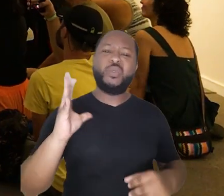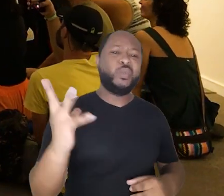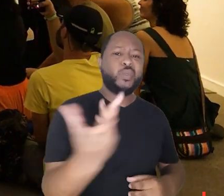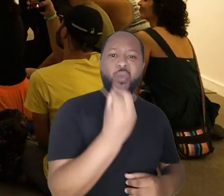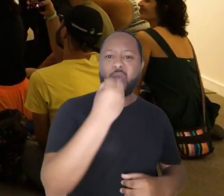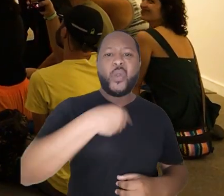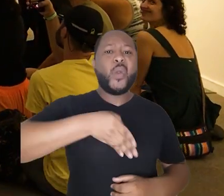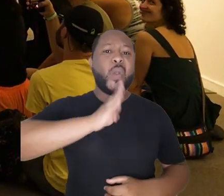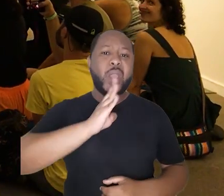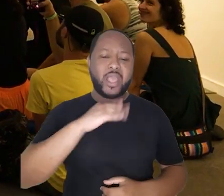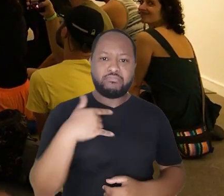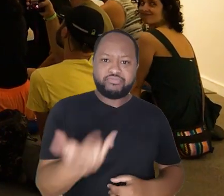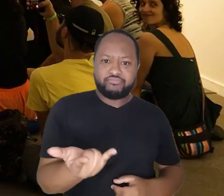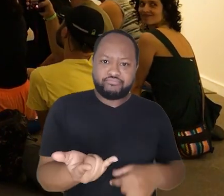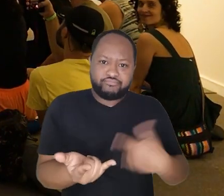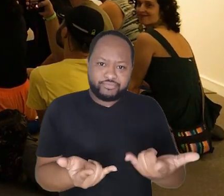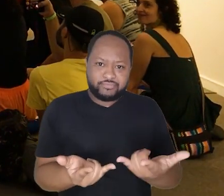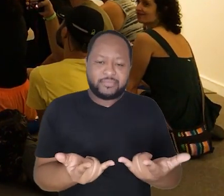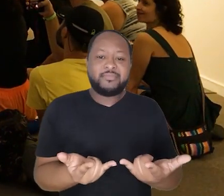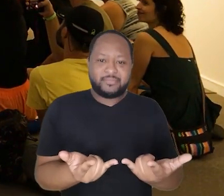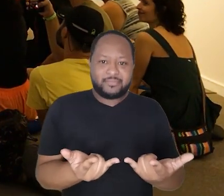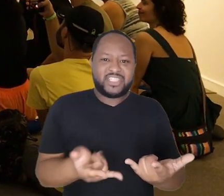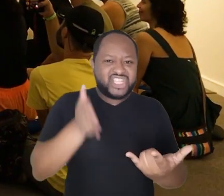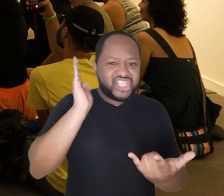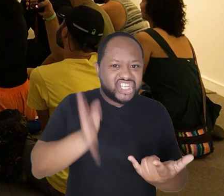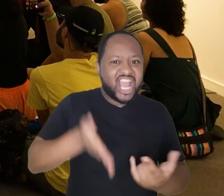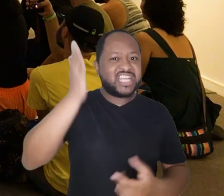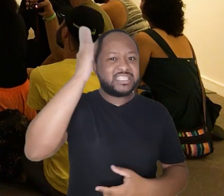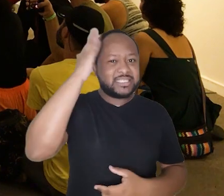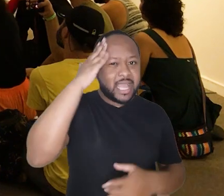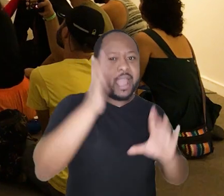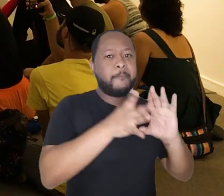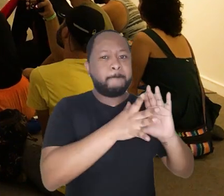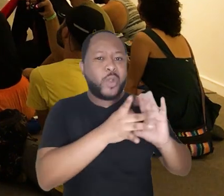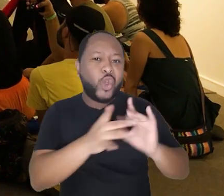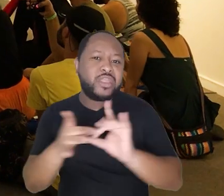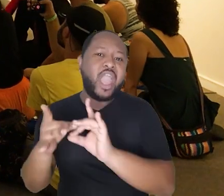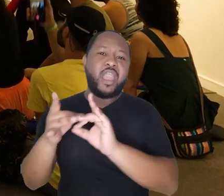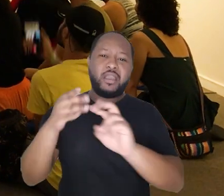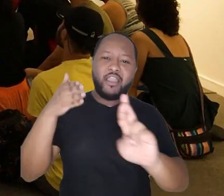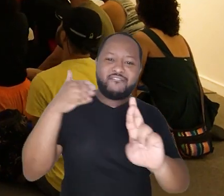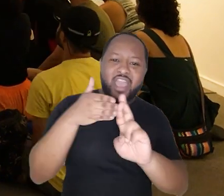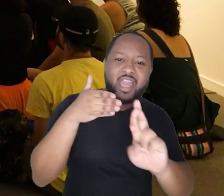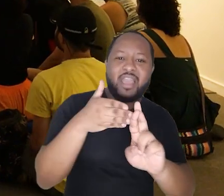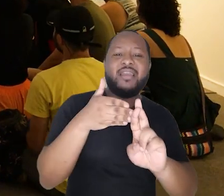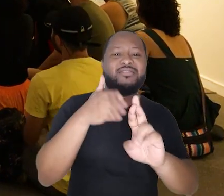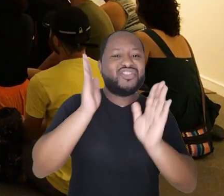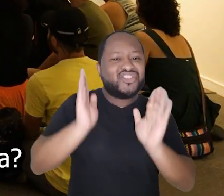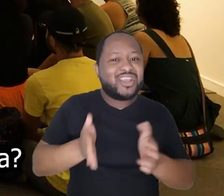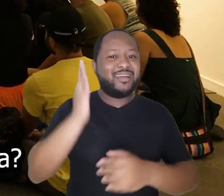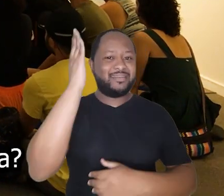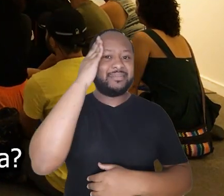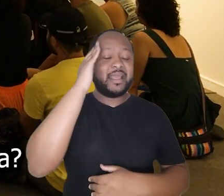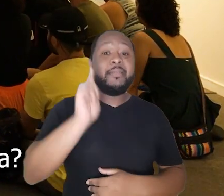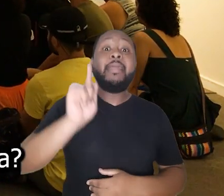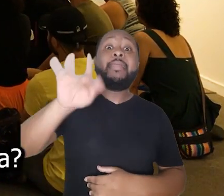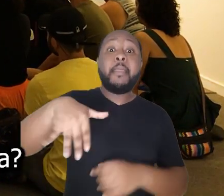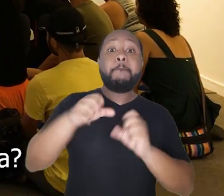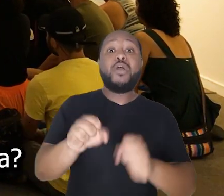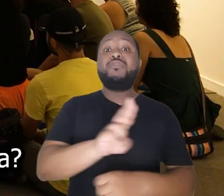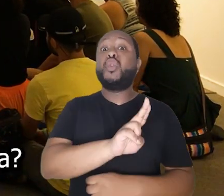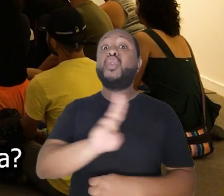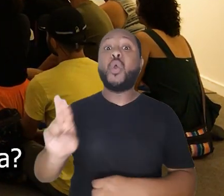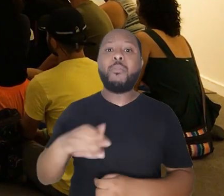o Homem-Aranha. É muito bom ver a galera já a par, né? Dos conceitos, das referências. Quem pode me dizer quem é